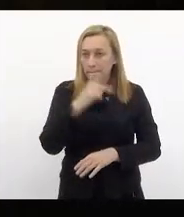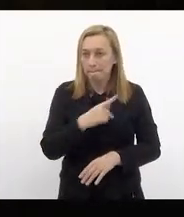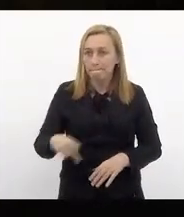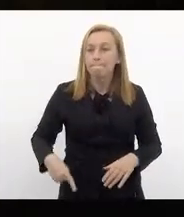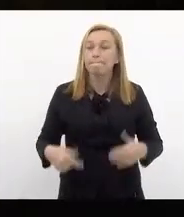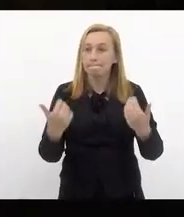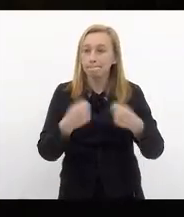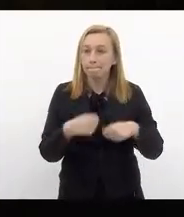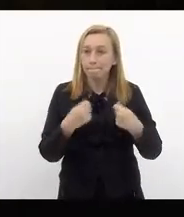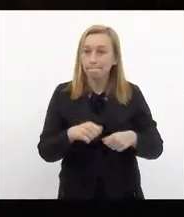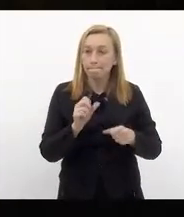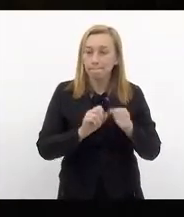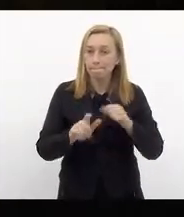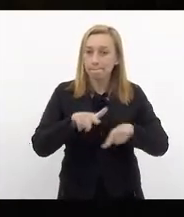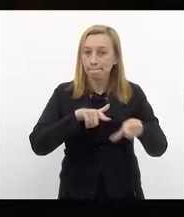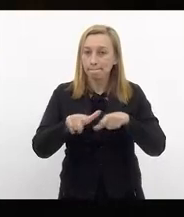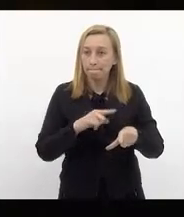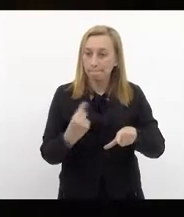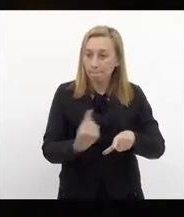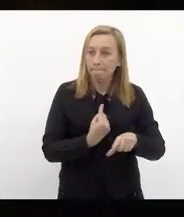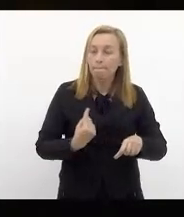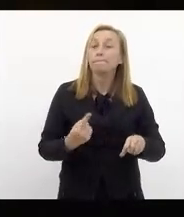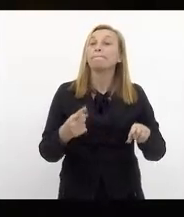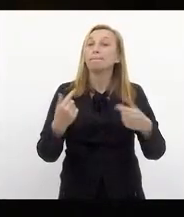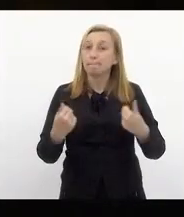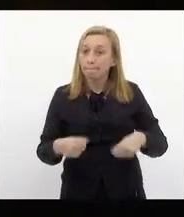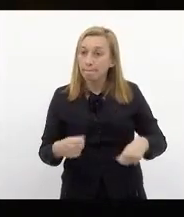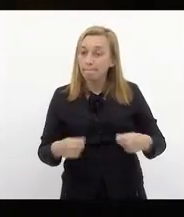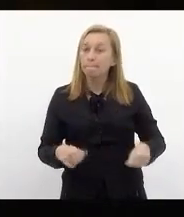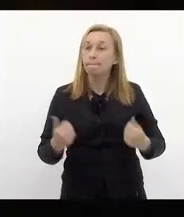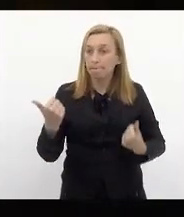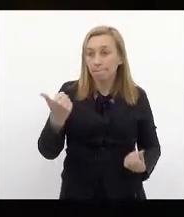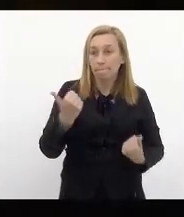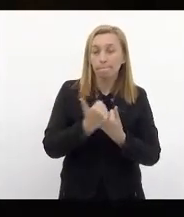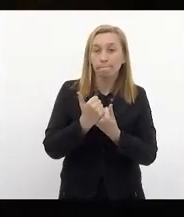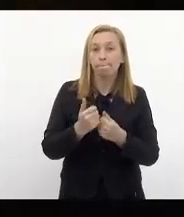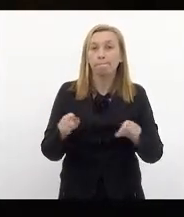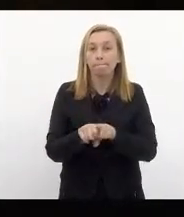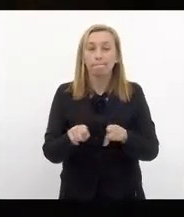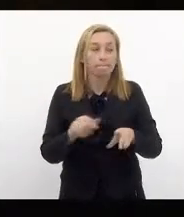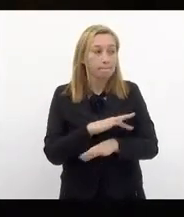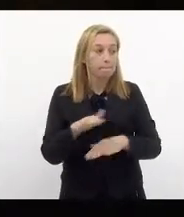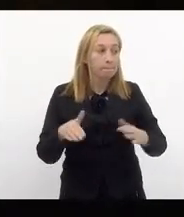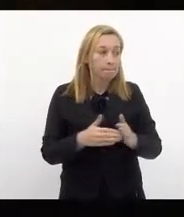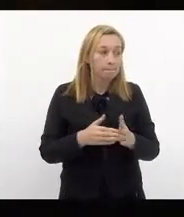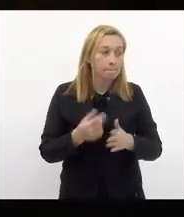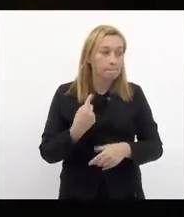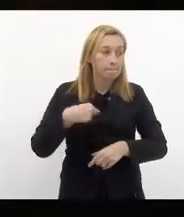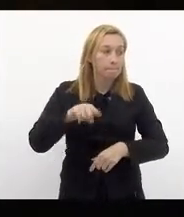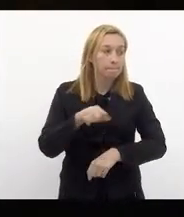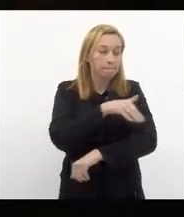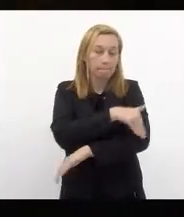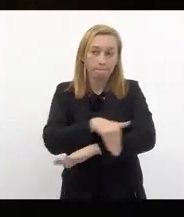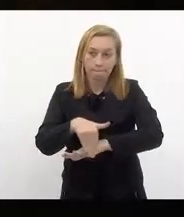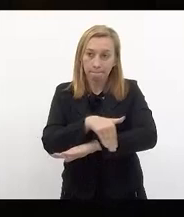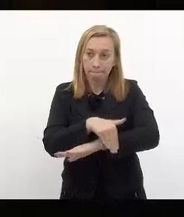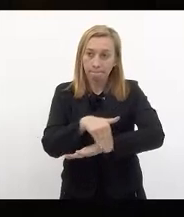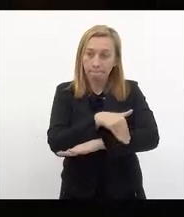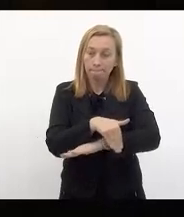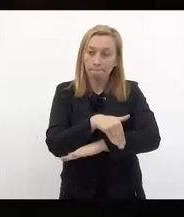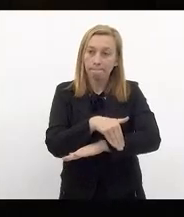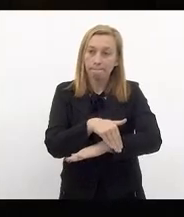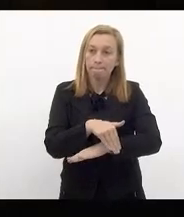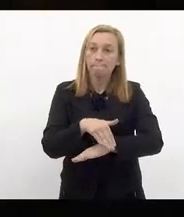gente precisa fazer o nosso trabalho, mas a gente precisa apoiar também aqueles e aquelas que vão para as ruas